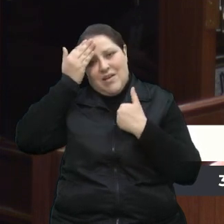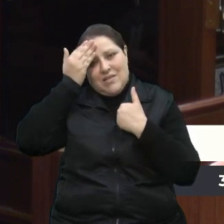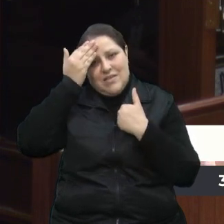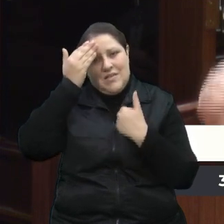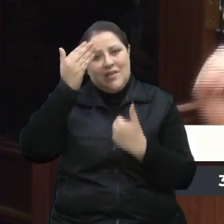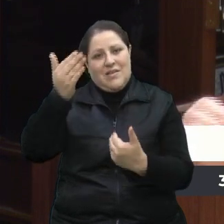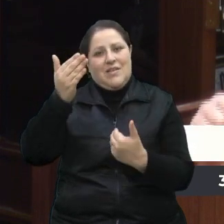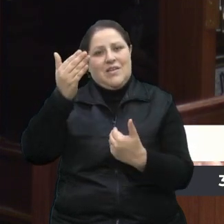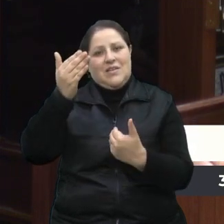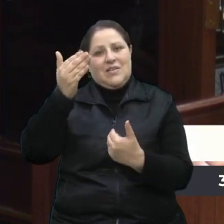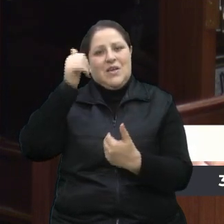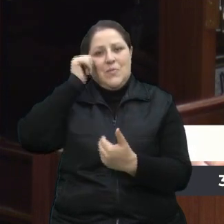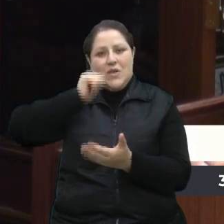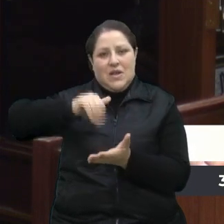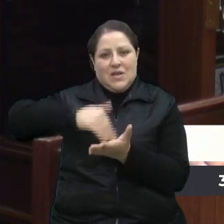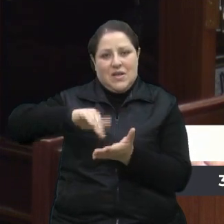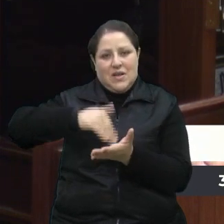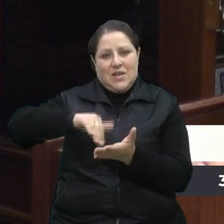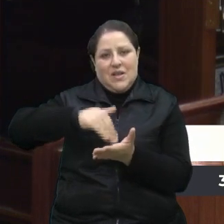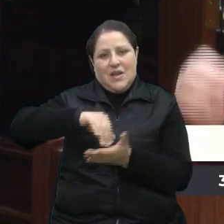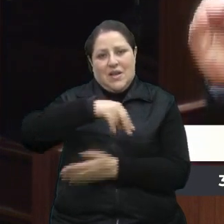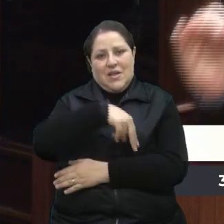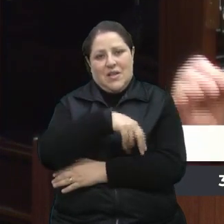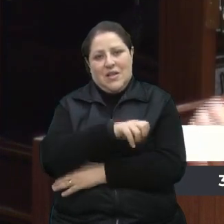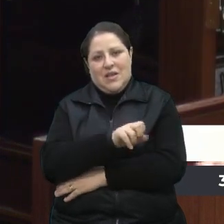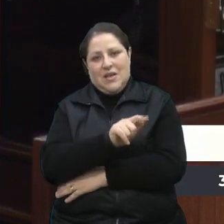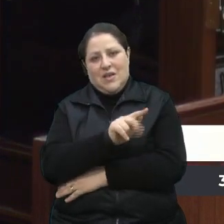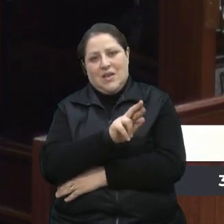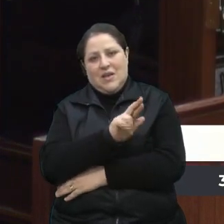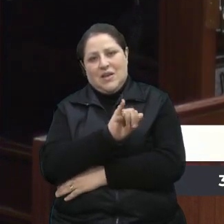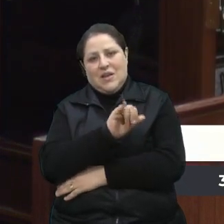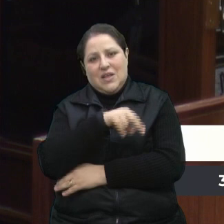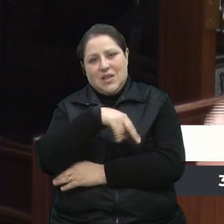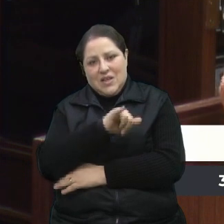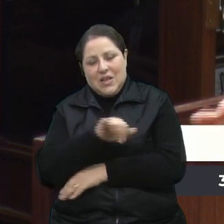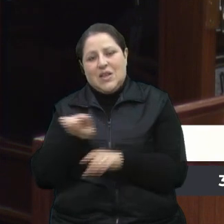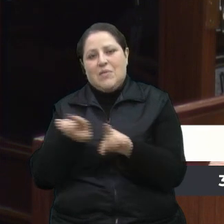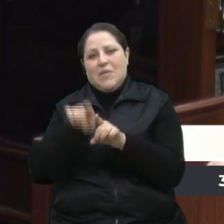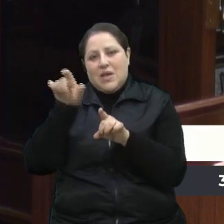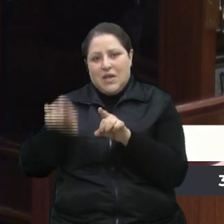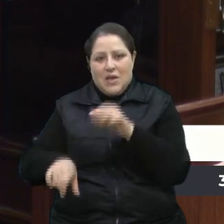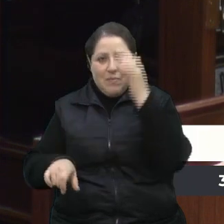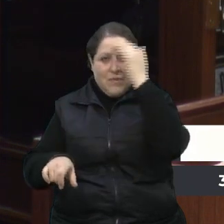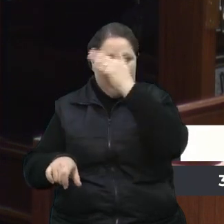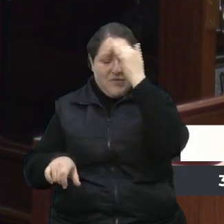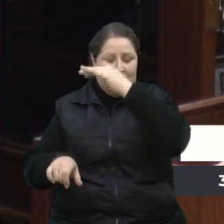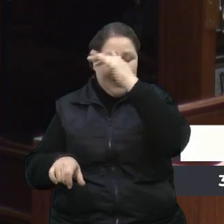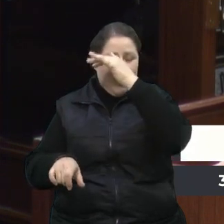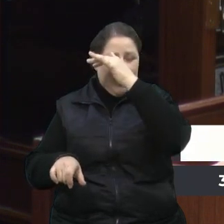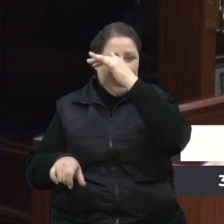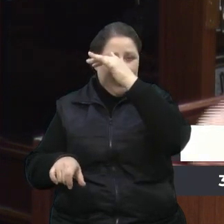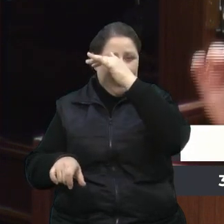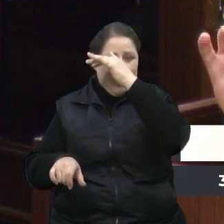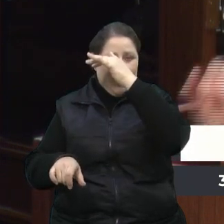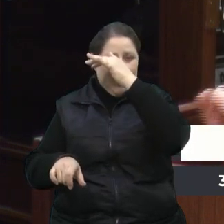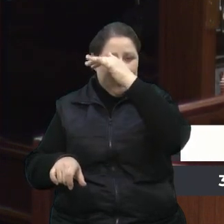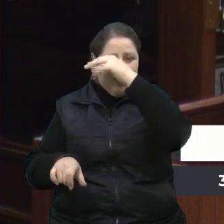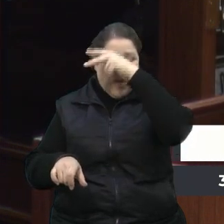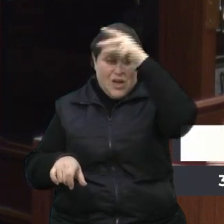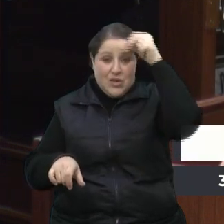a secretária Negrini ao prefeito de ló e a secretária gregora que foram